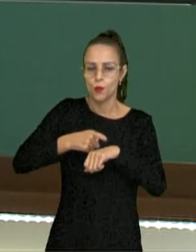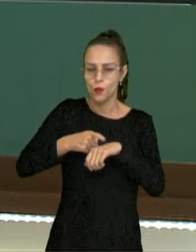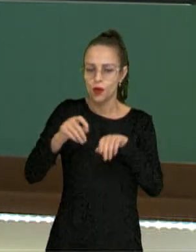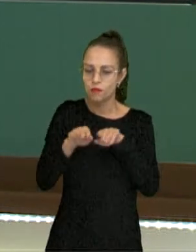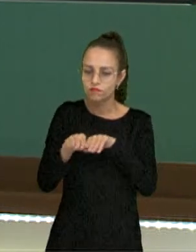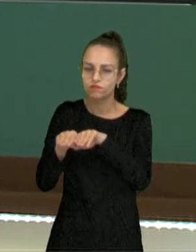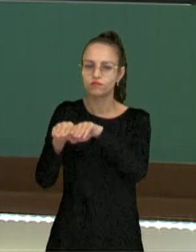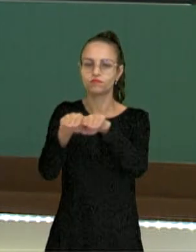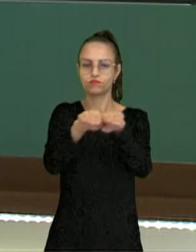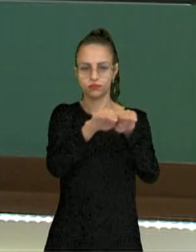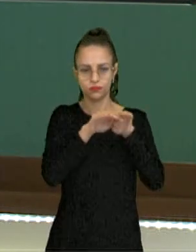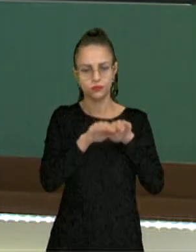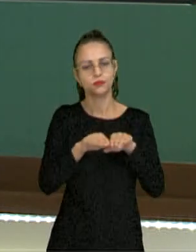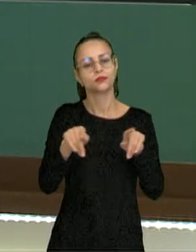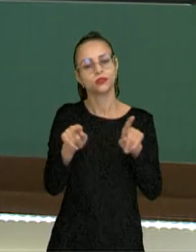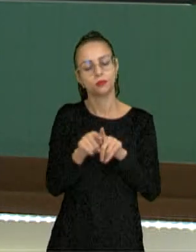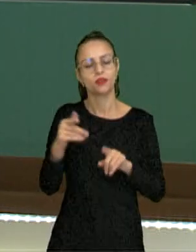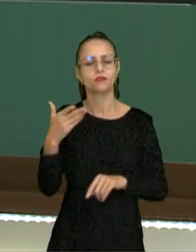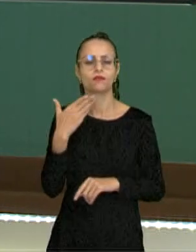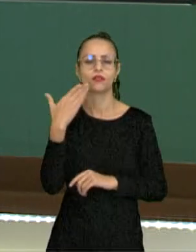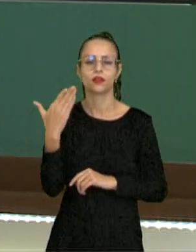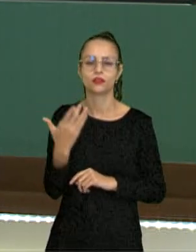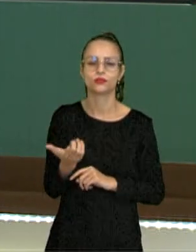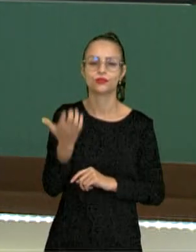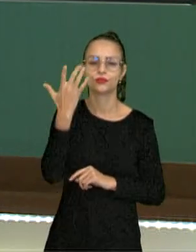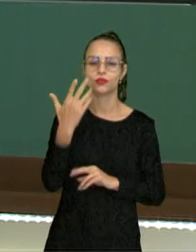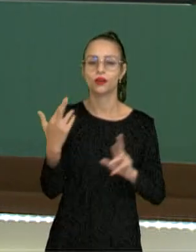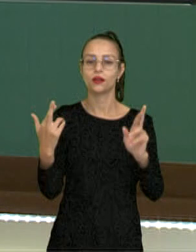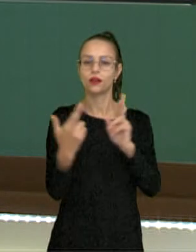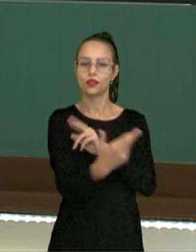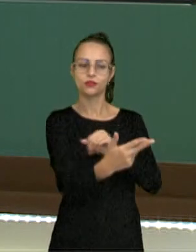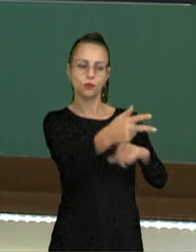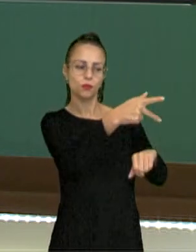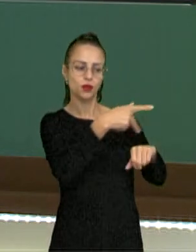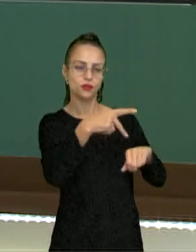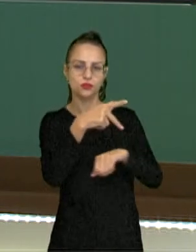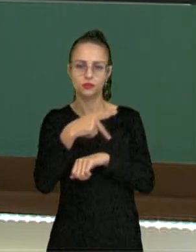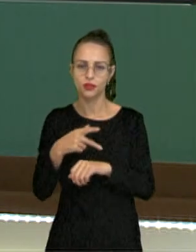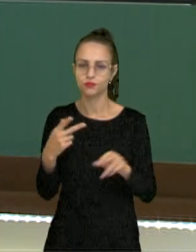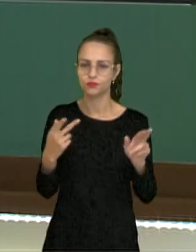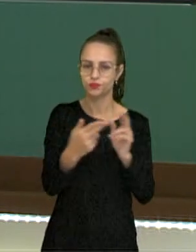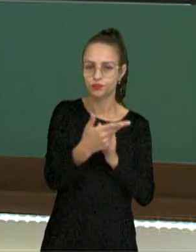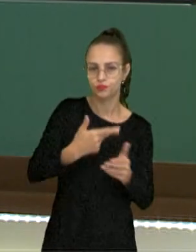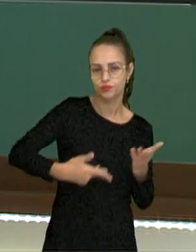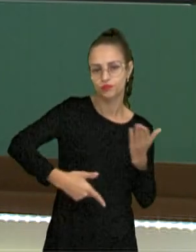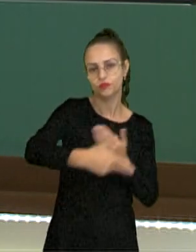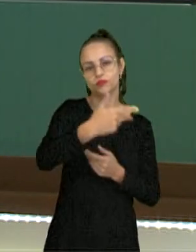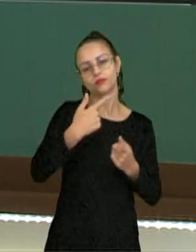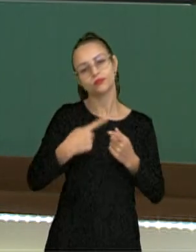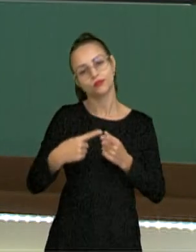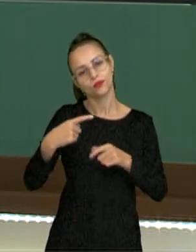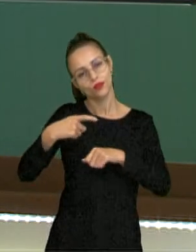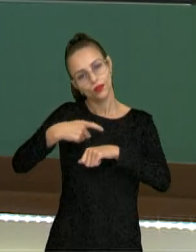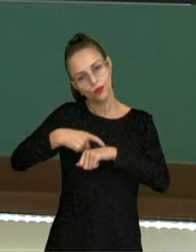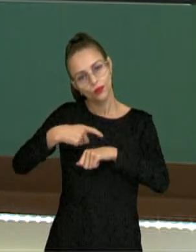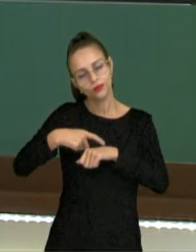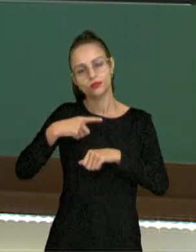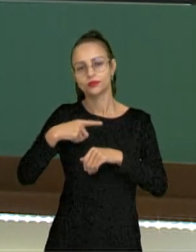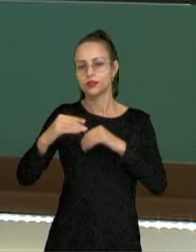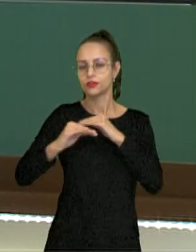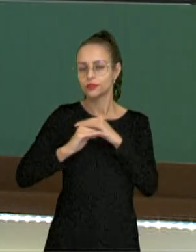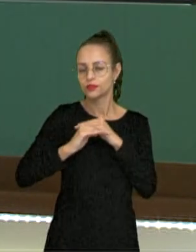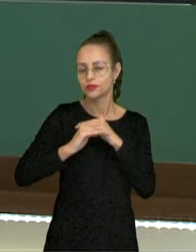se facilita essa relação entre lugares diferentes do planeta. Porque daí as horas têm uma